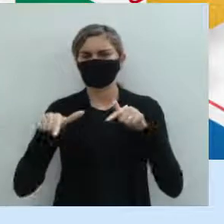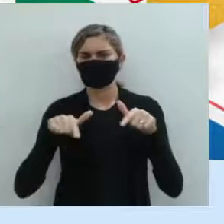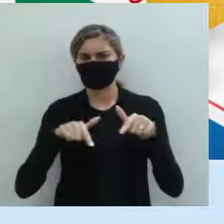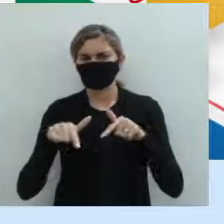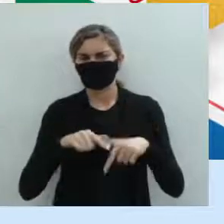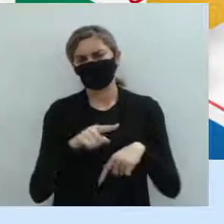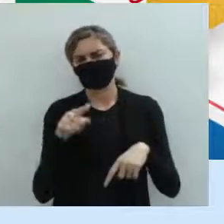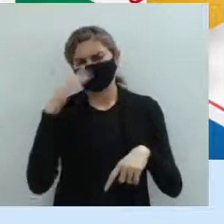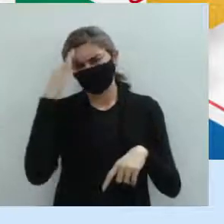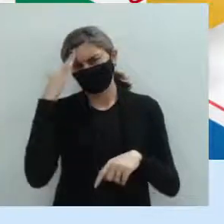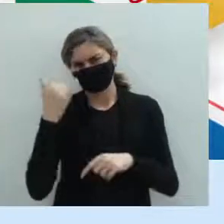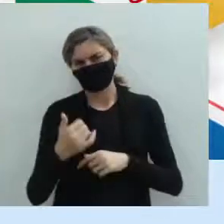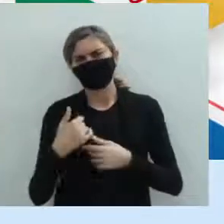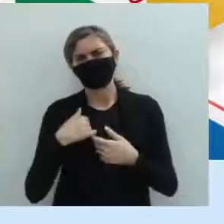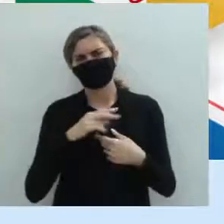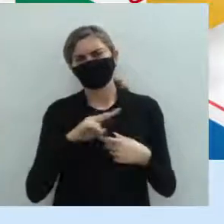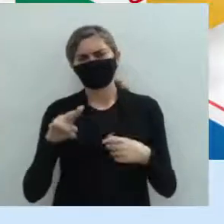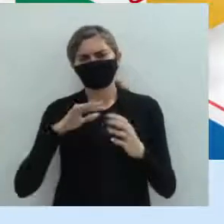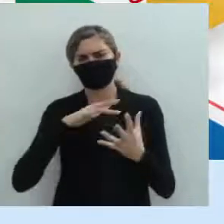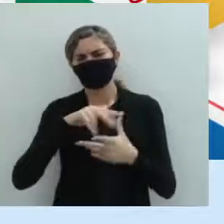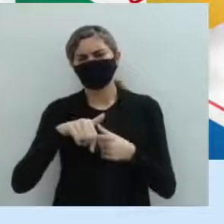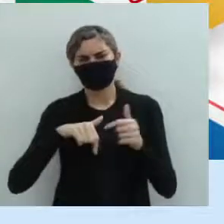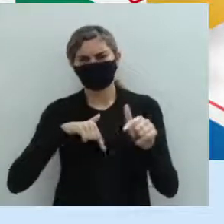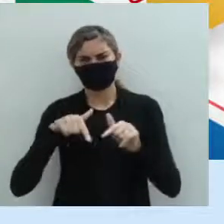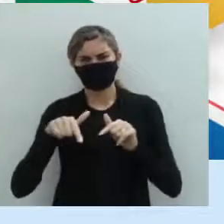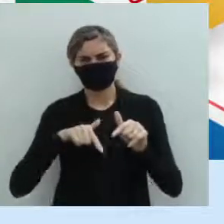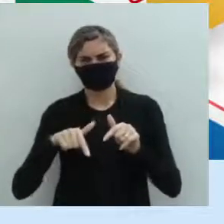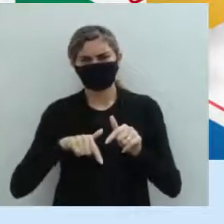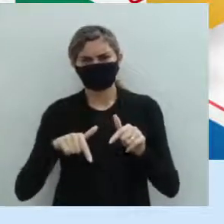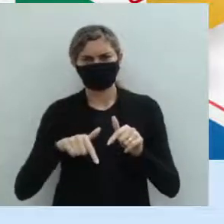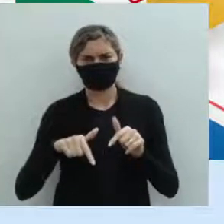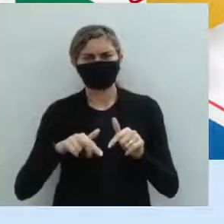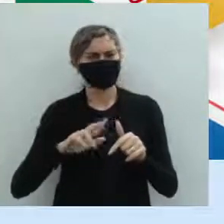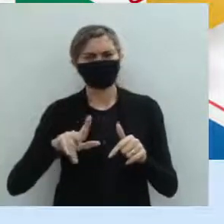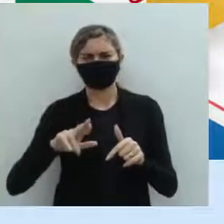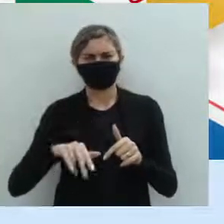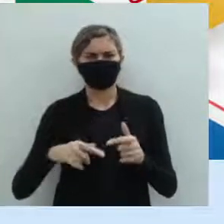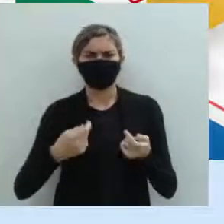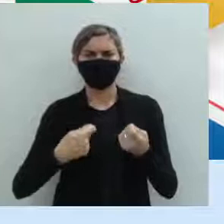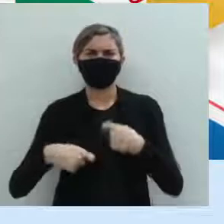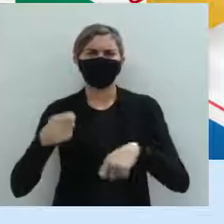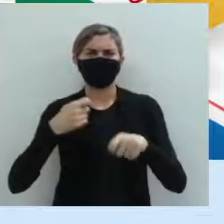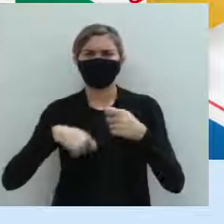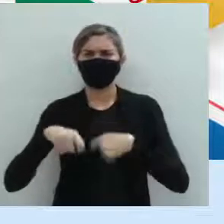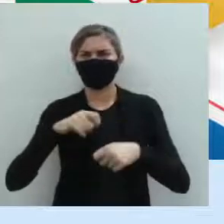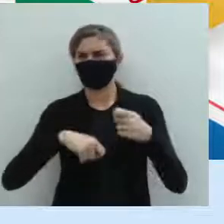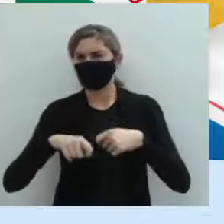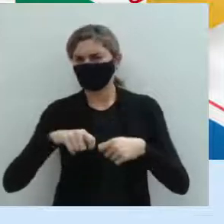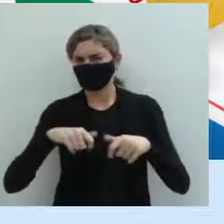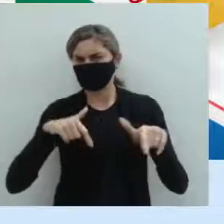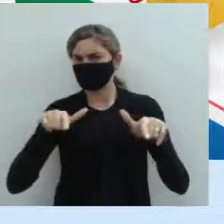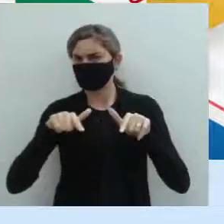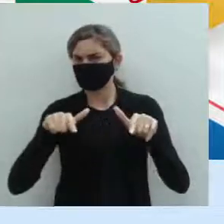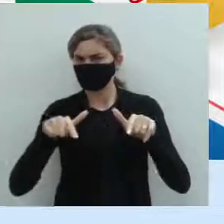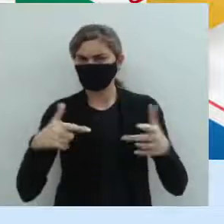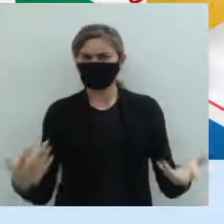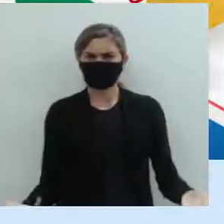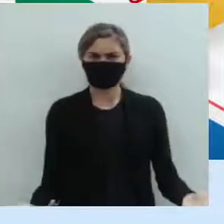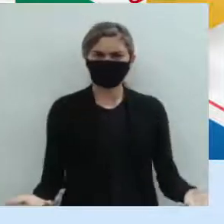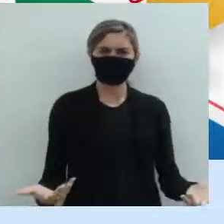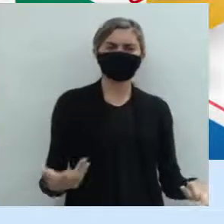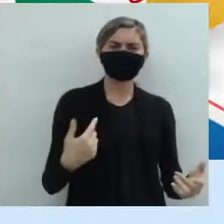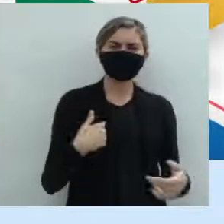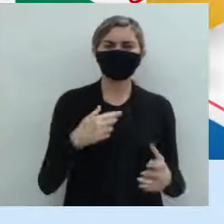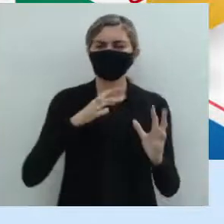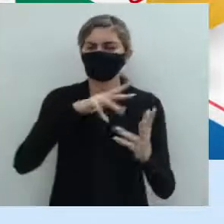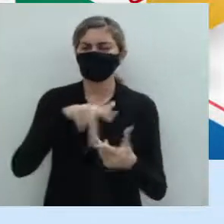que vocês sabem que eu chamo de mundo do trabalho. Trabalhador não é mercadoria para ser chamado de mercado de trabalho, não é? Então, o